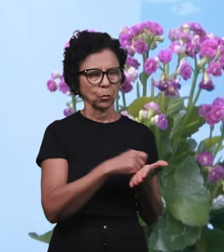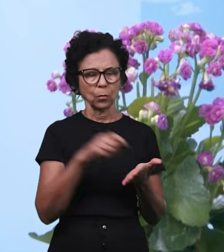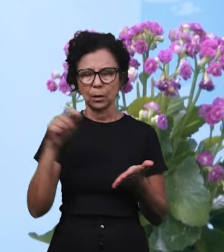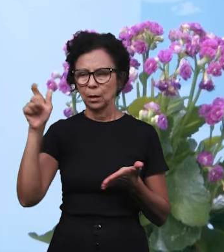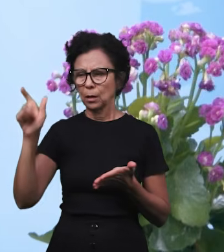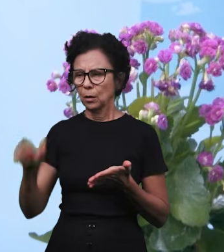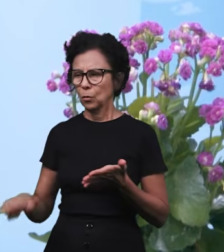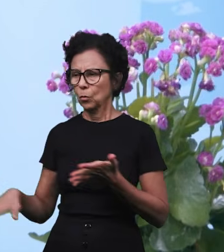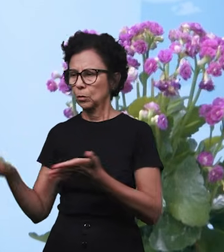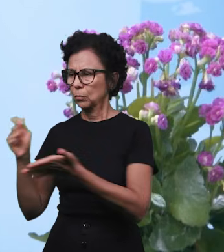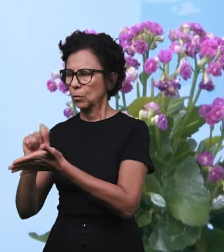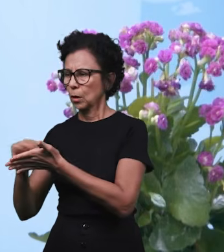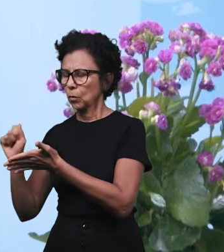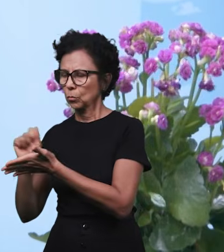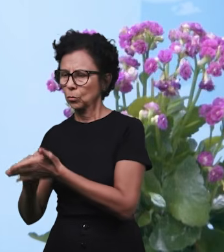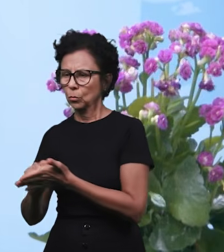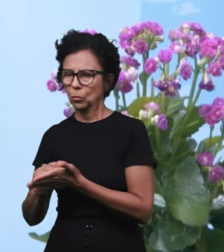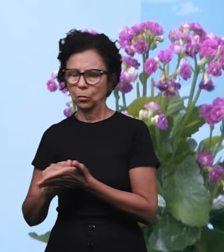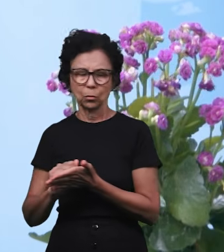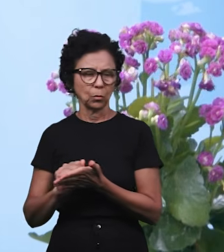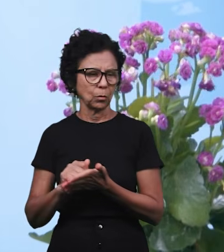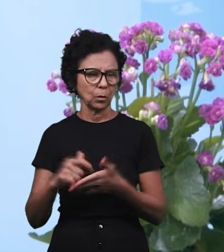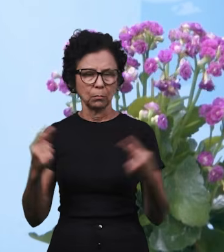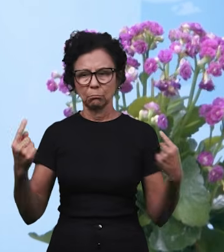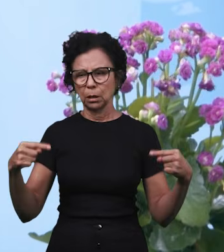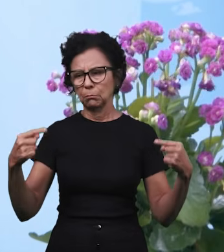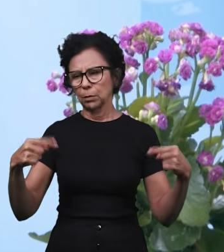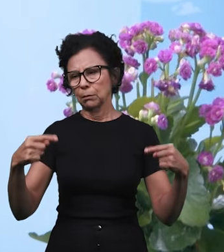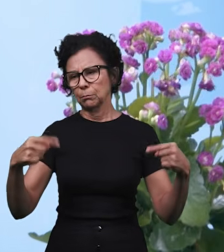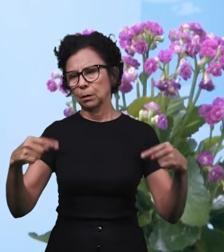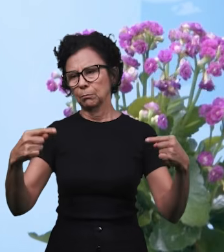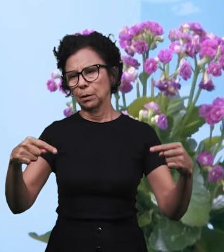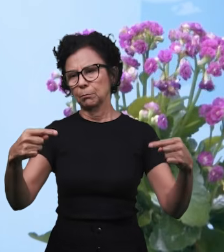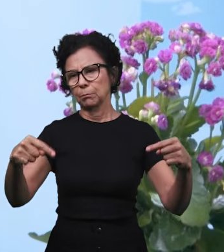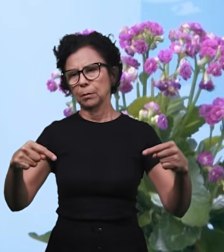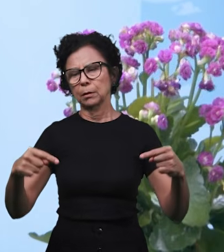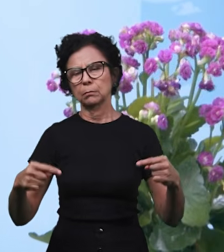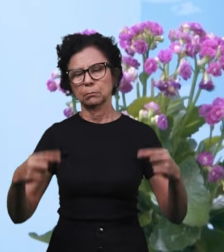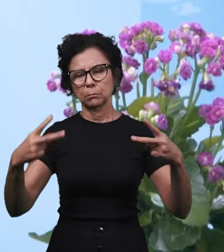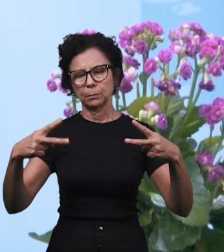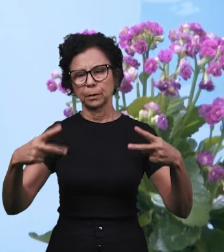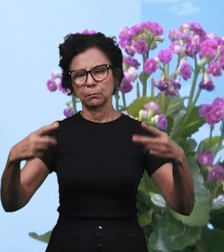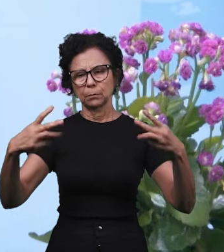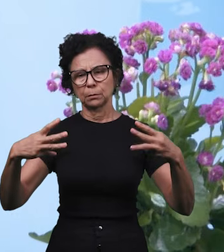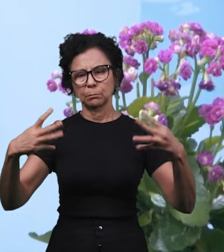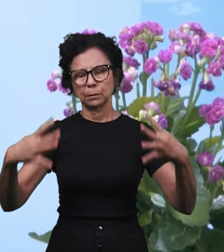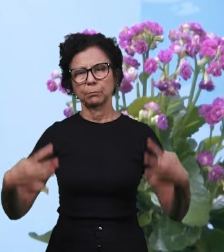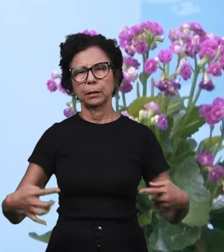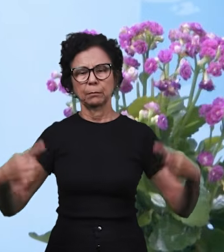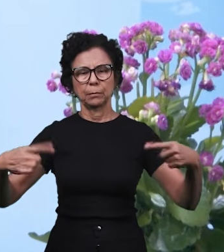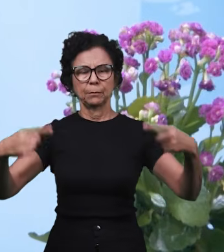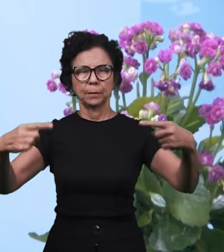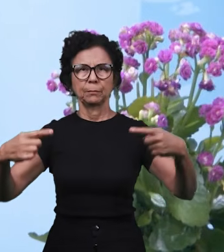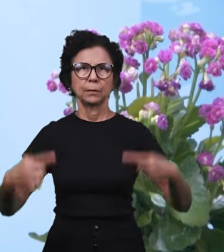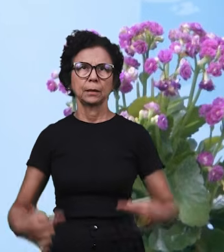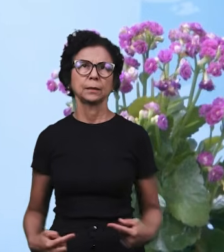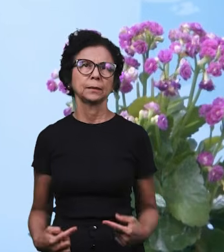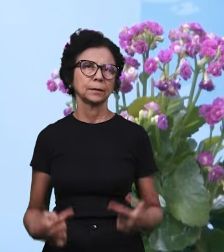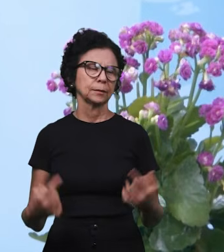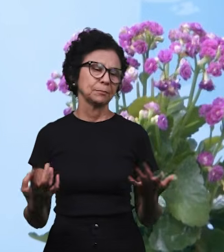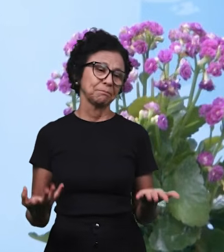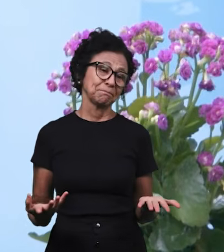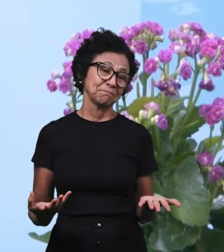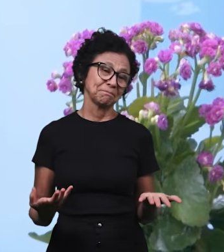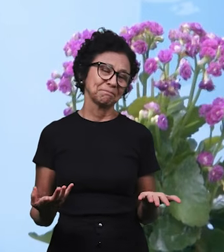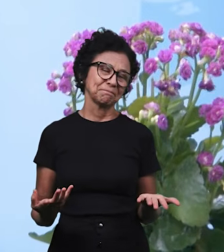vai levantar um terceiro que vai discordar do primeiro do segundo, o quarto vai concordar com o segundo, vai discordar do primeiro e do terceiro. Mas